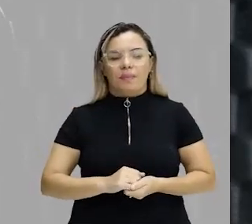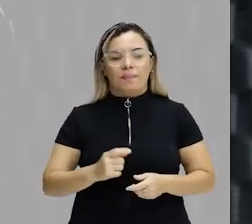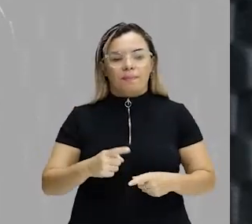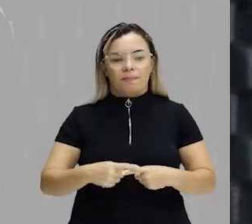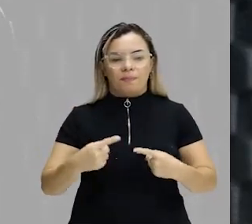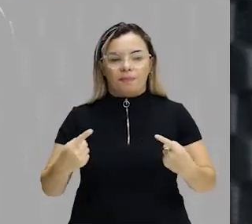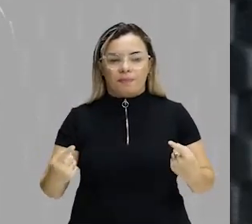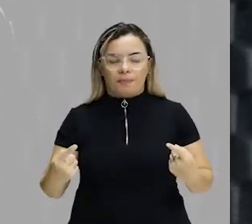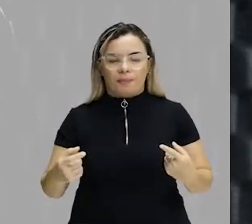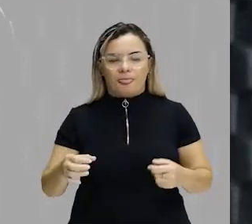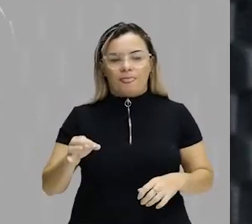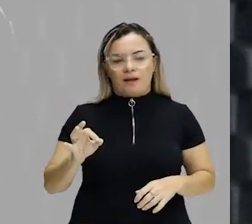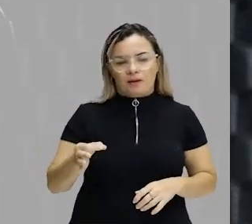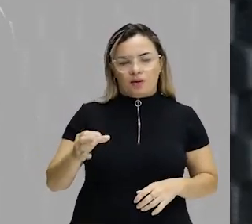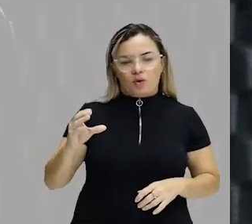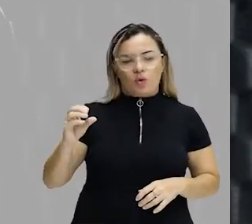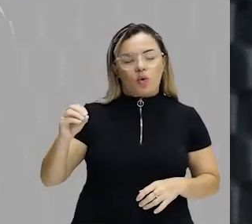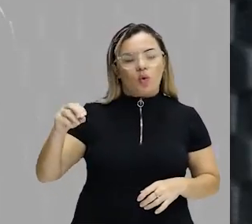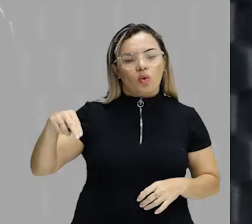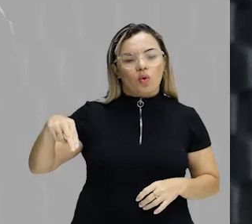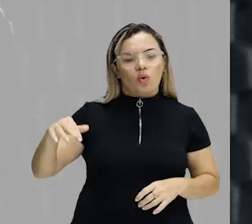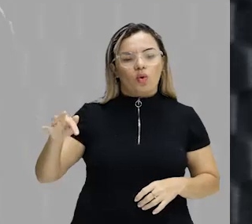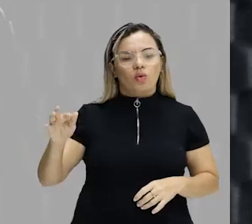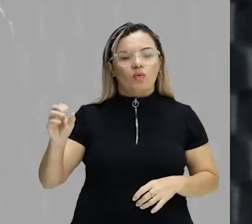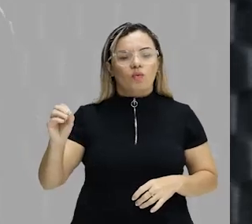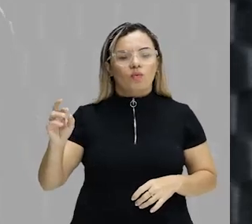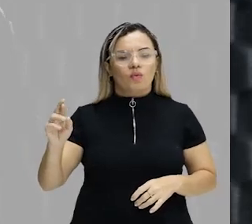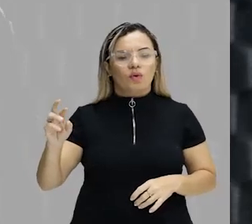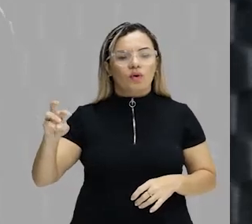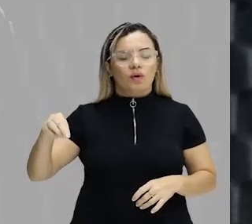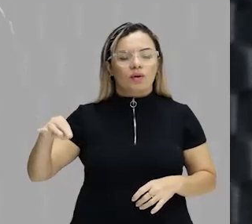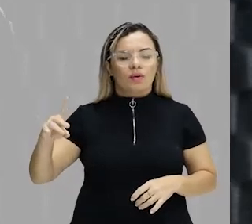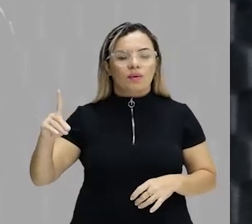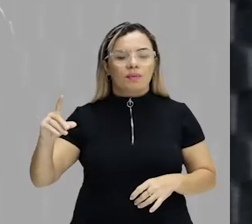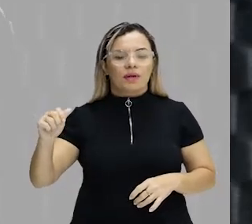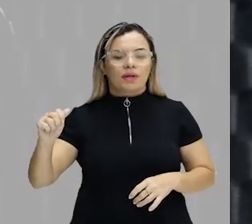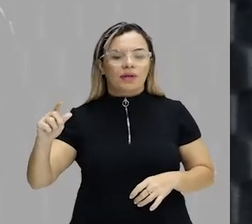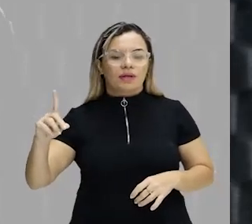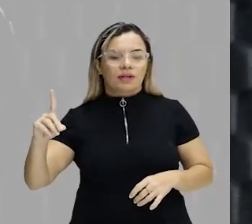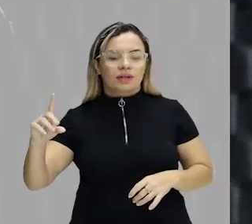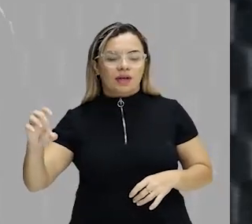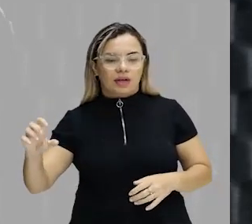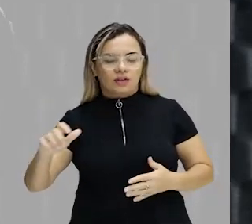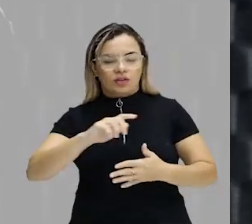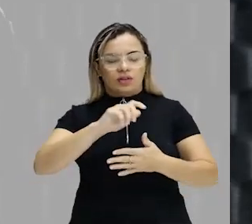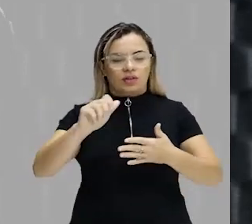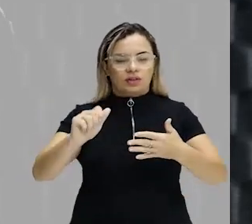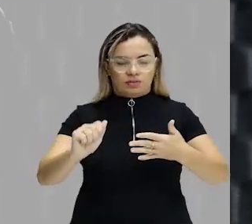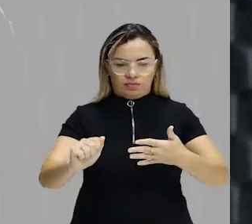uma conformidade, a oração seria conformativa. Se fosse uma